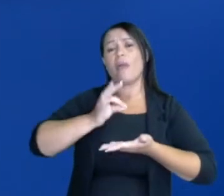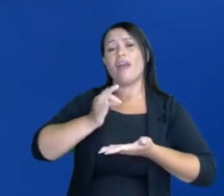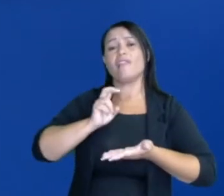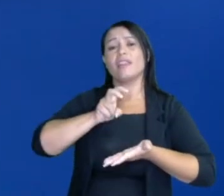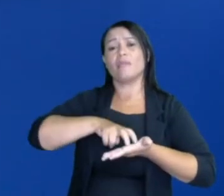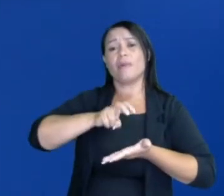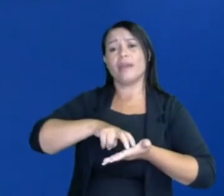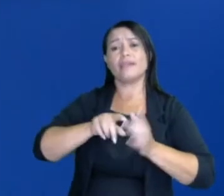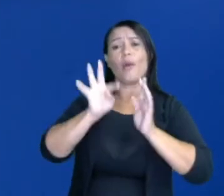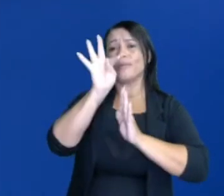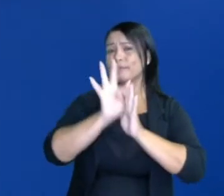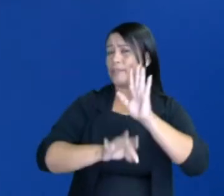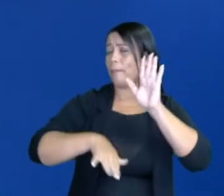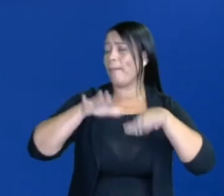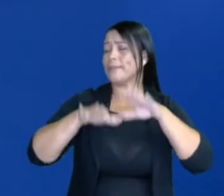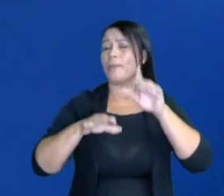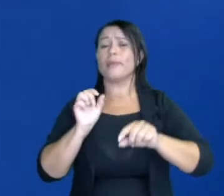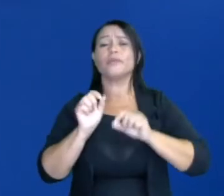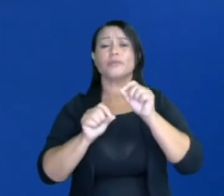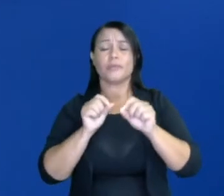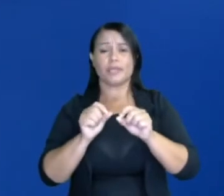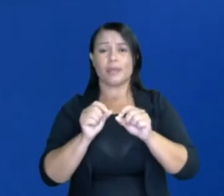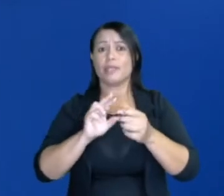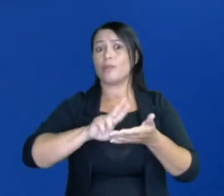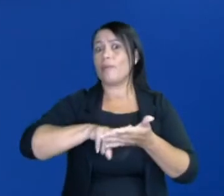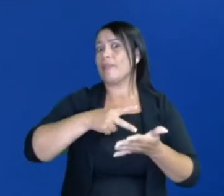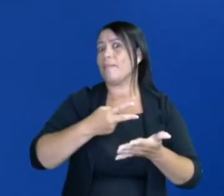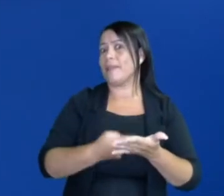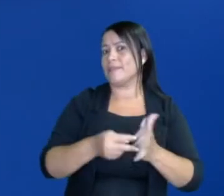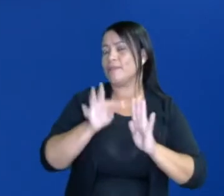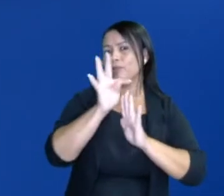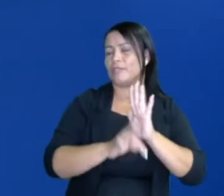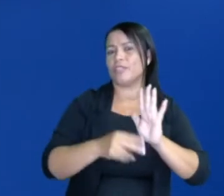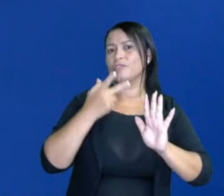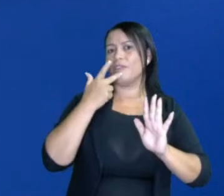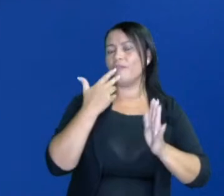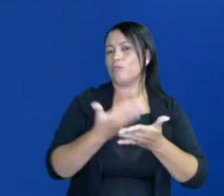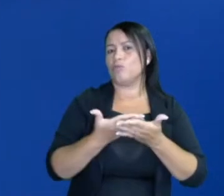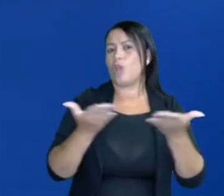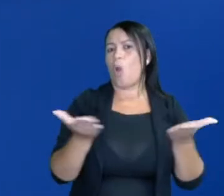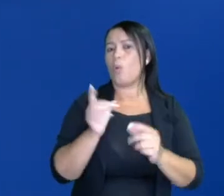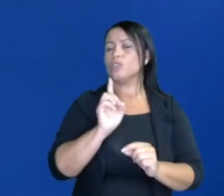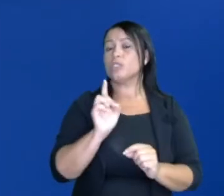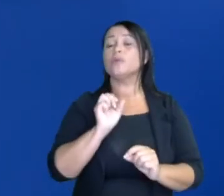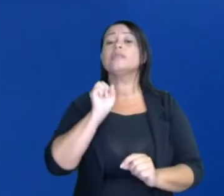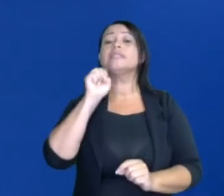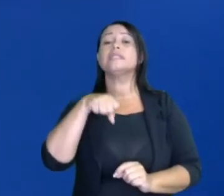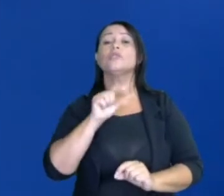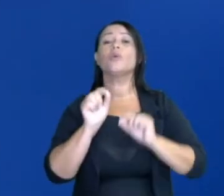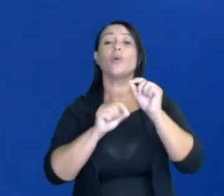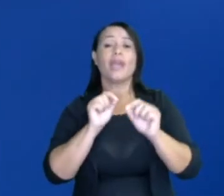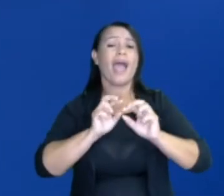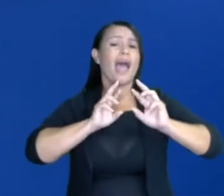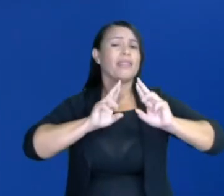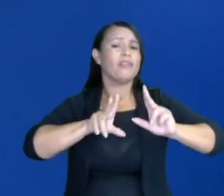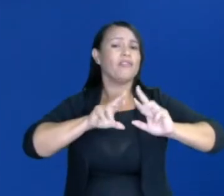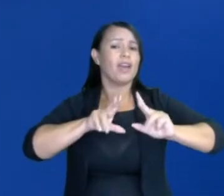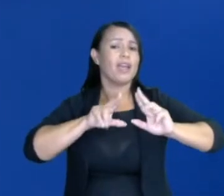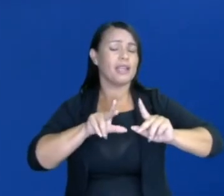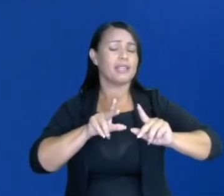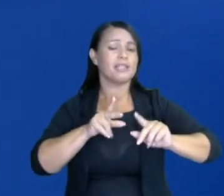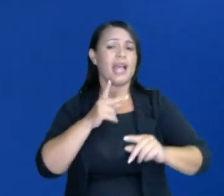mais ou menos sobre isso, mas não é sobre a interpretação do texto que a gente vai estudar hoje, e sim a diferença